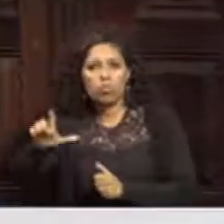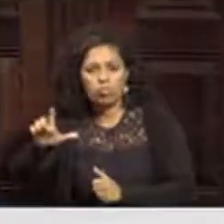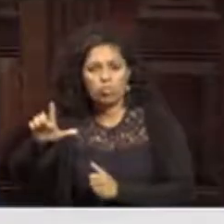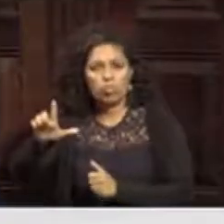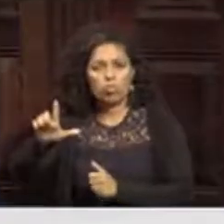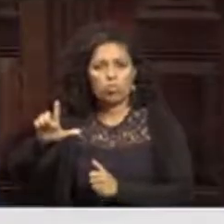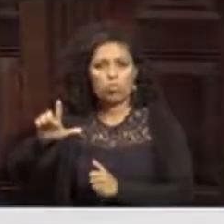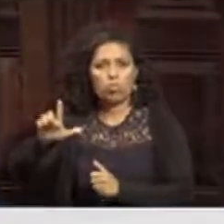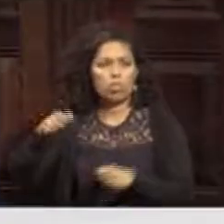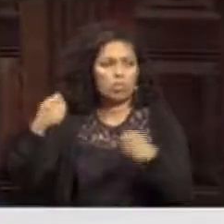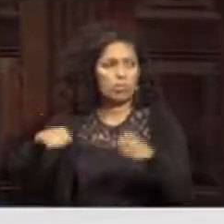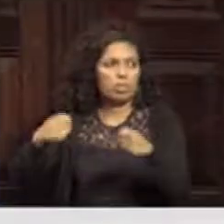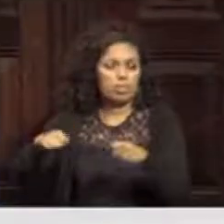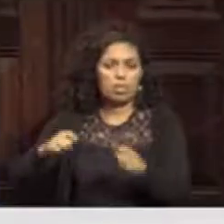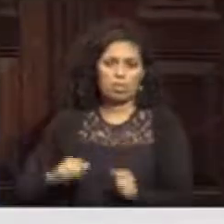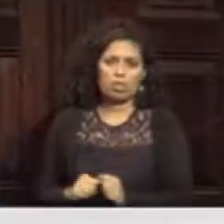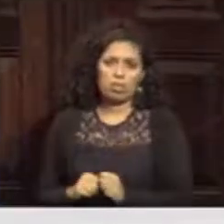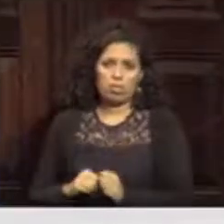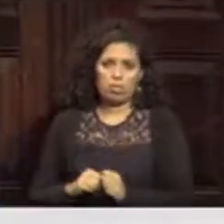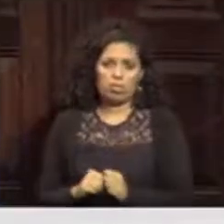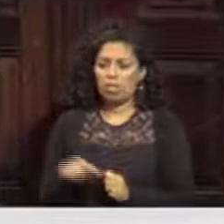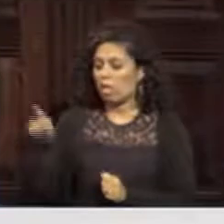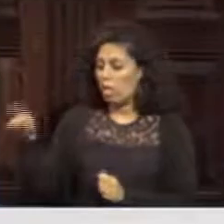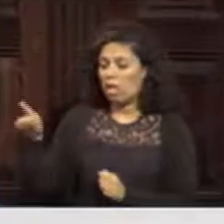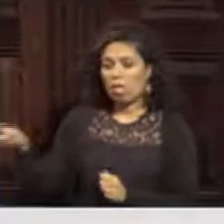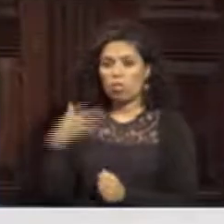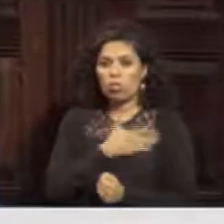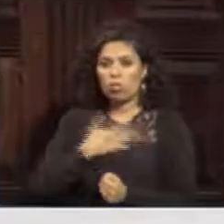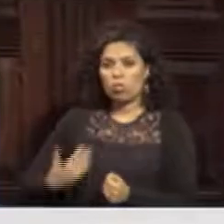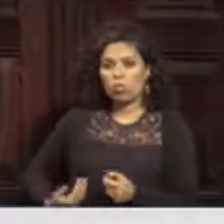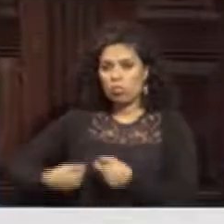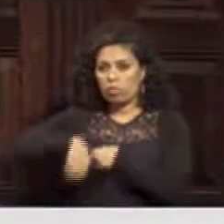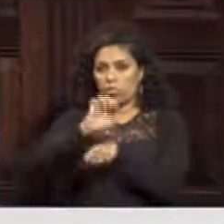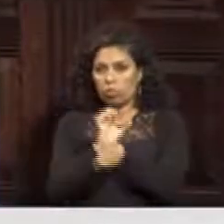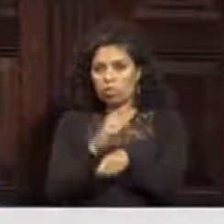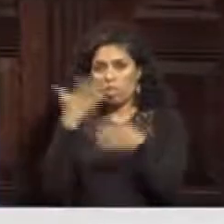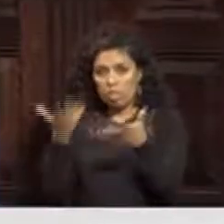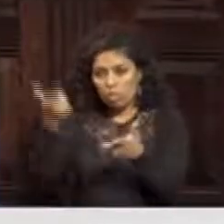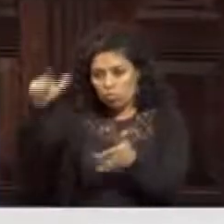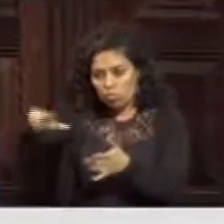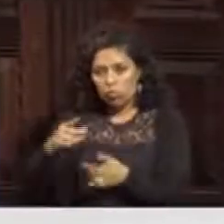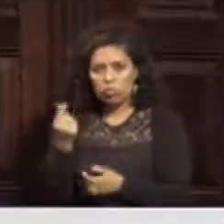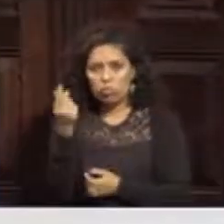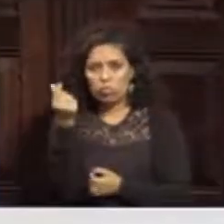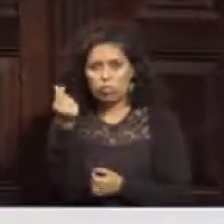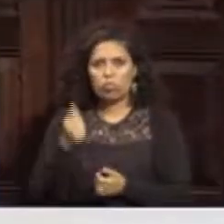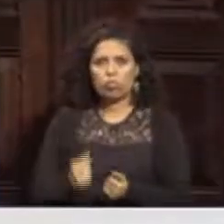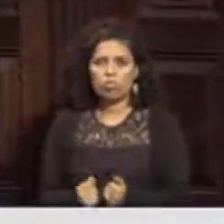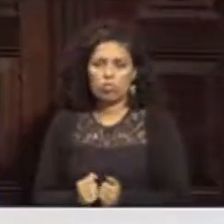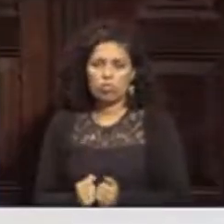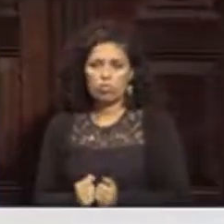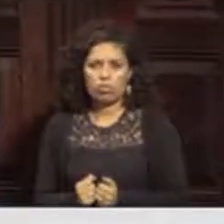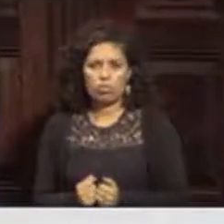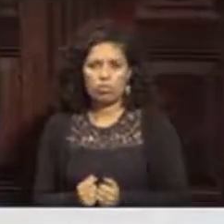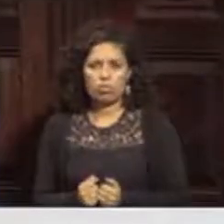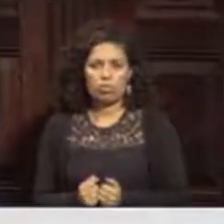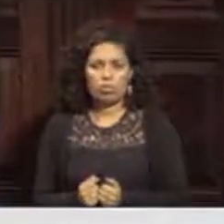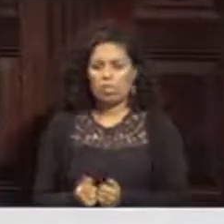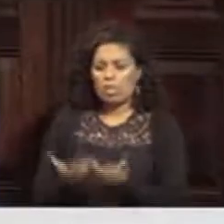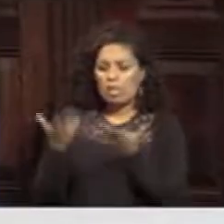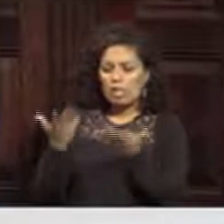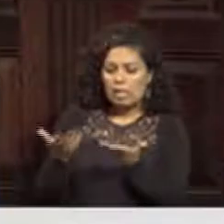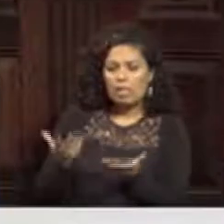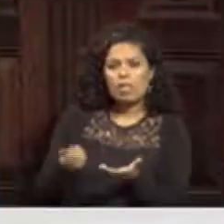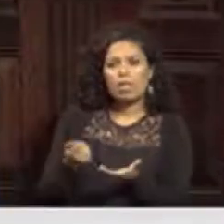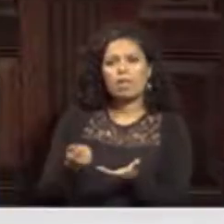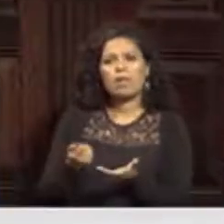Estado tomar mais dinheiro, dando por conta receitas futuras de royalties de